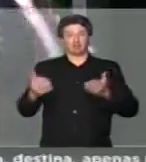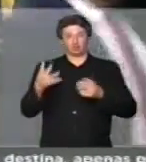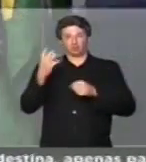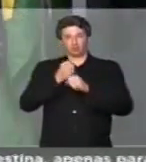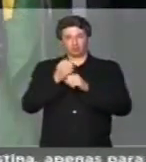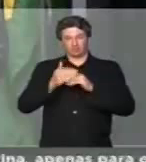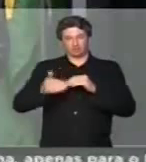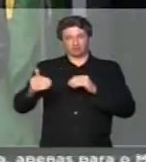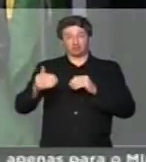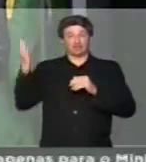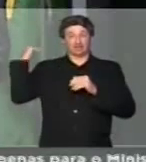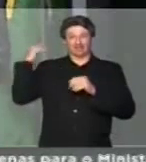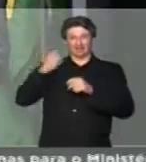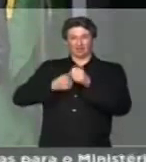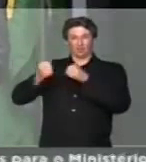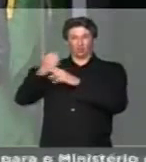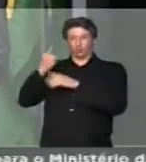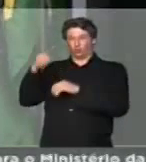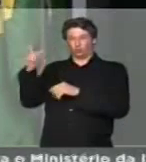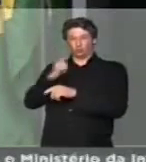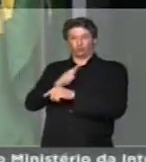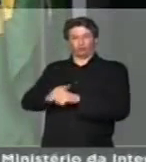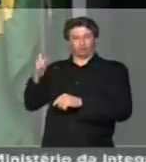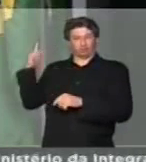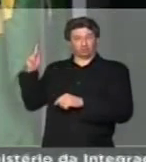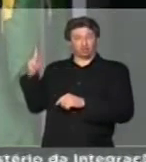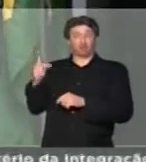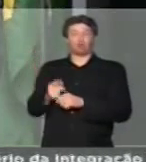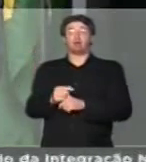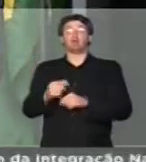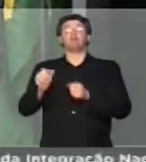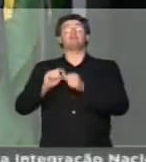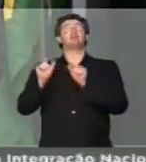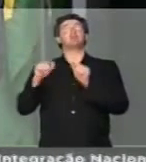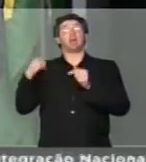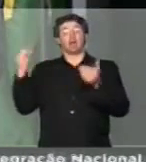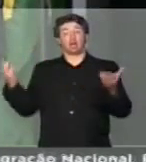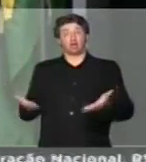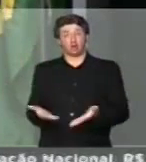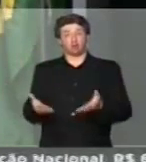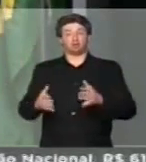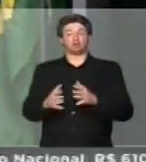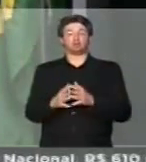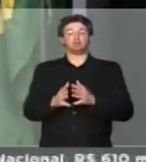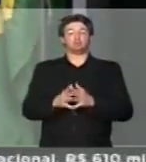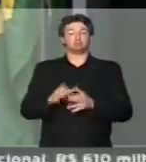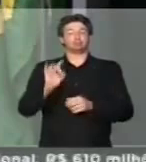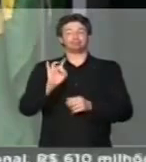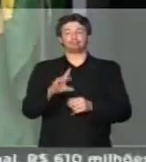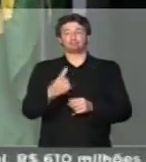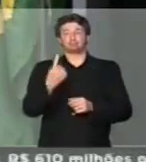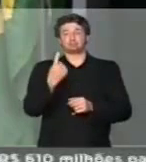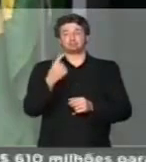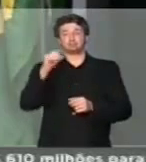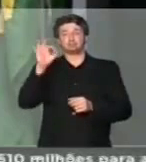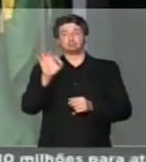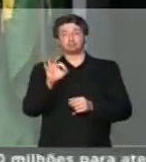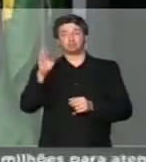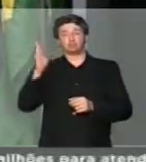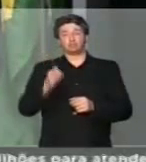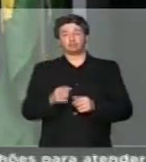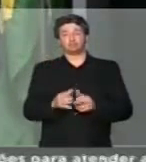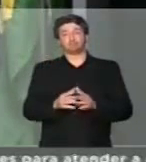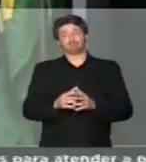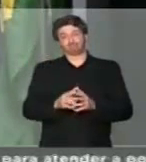o seu primeiro mandato, fará com que no seu segundo mandato será de apenas